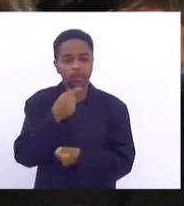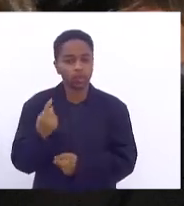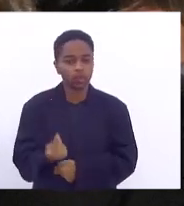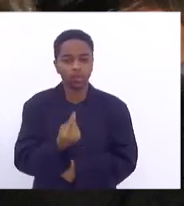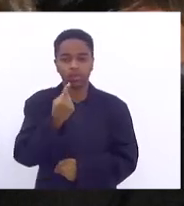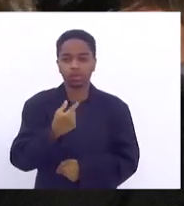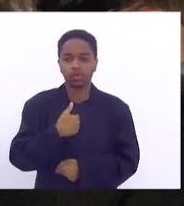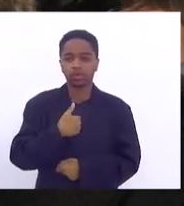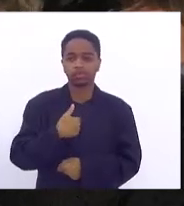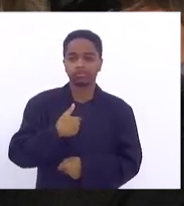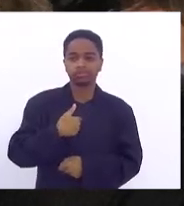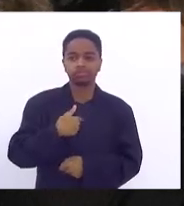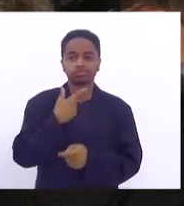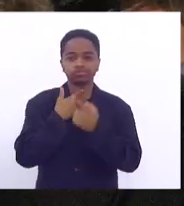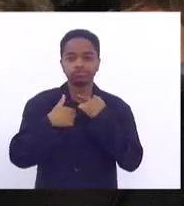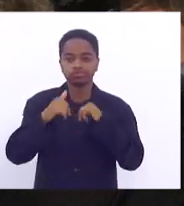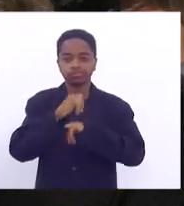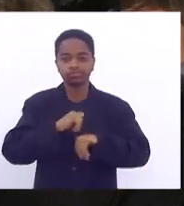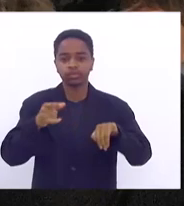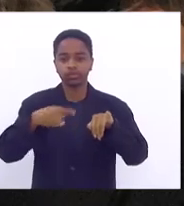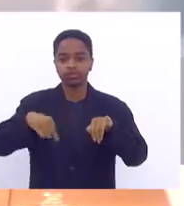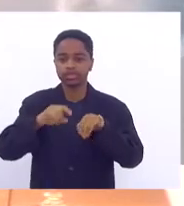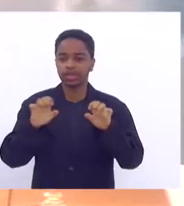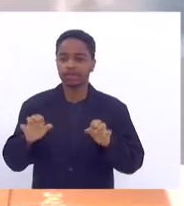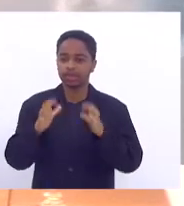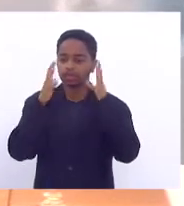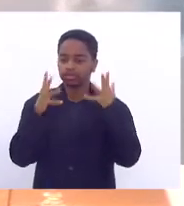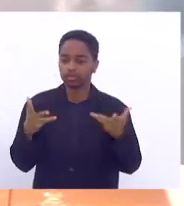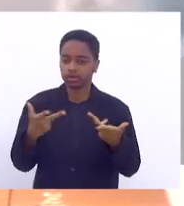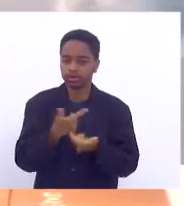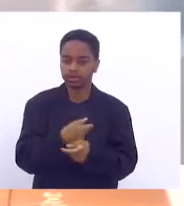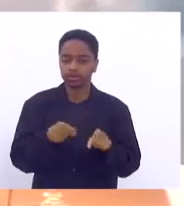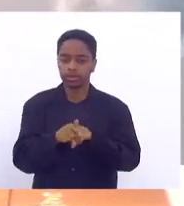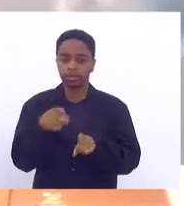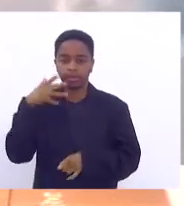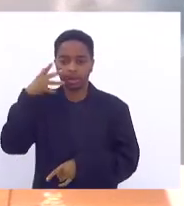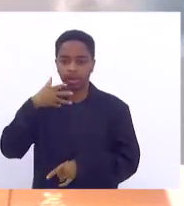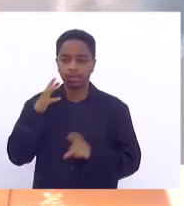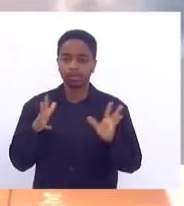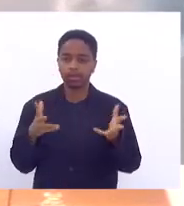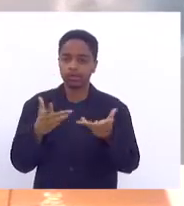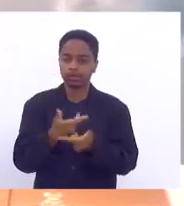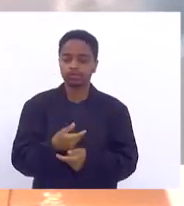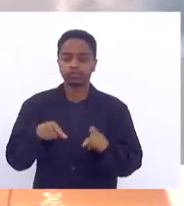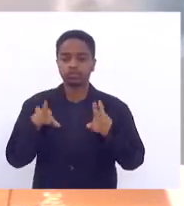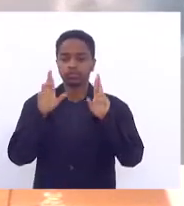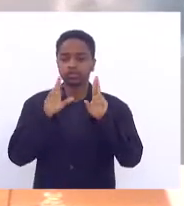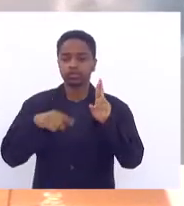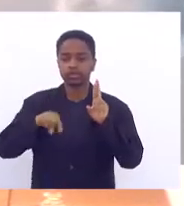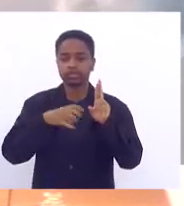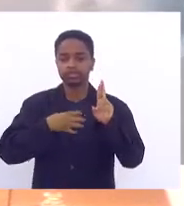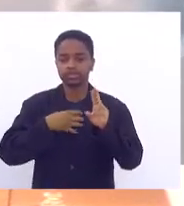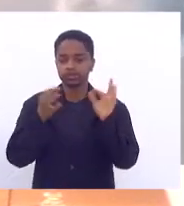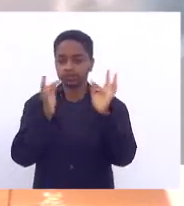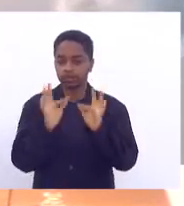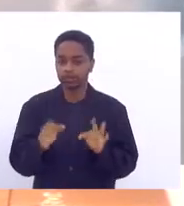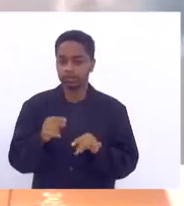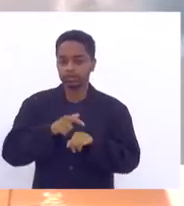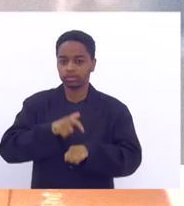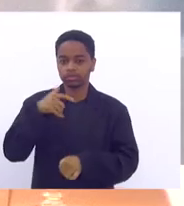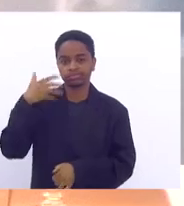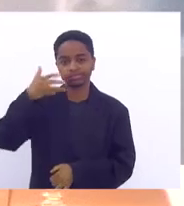um grande evento uma grande palestra aqui né e que todos sejam muito felizes nas suas explanações técnicas e